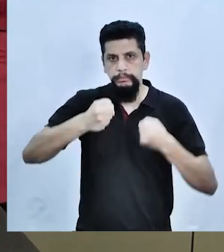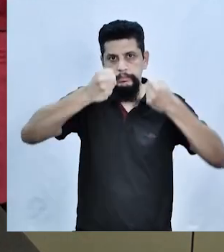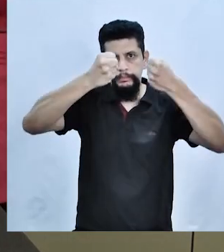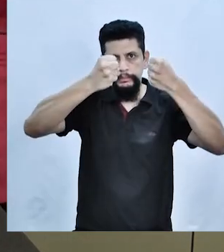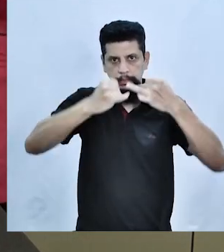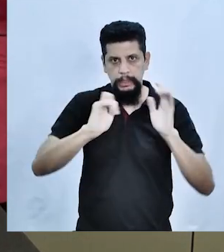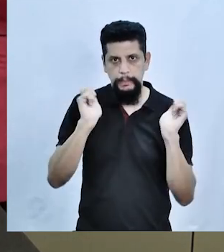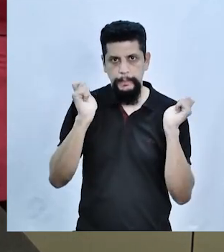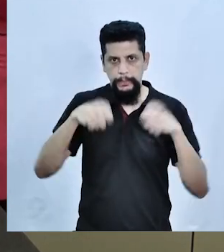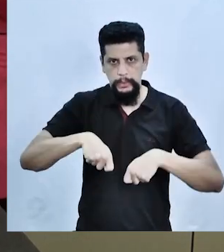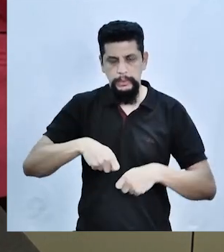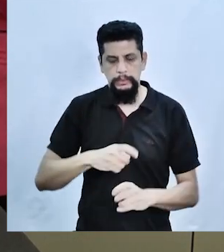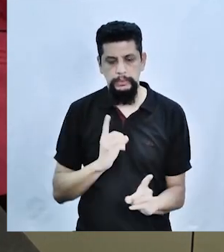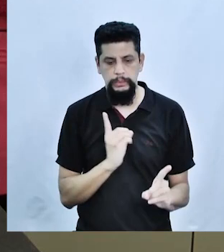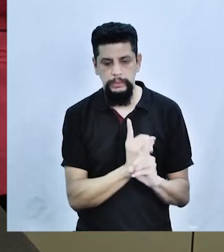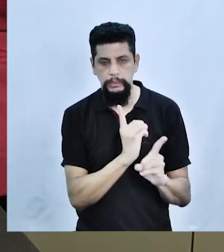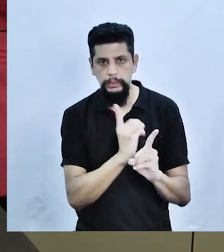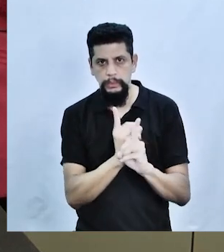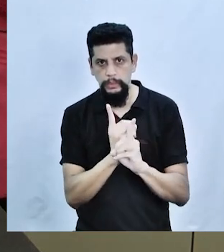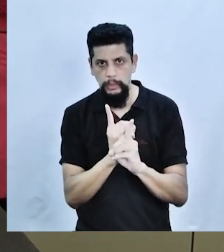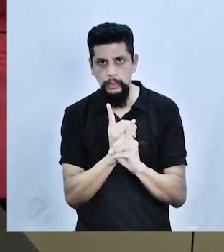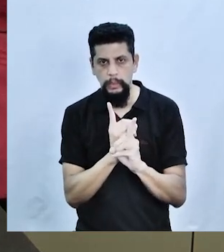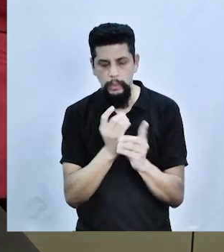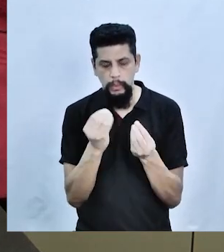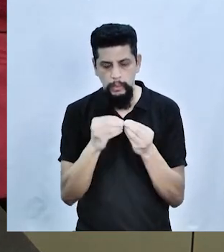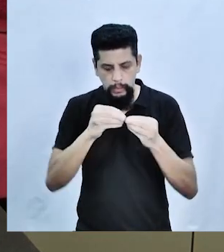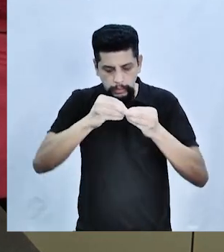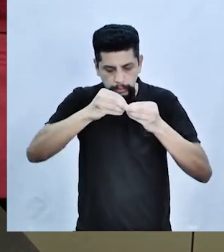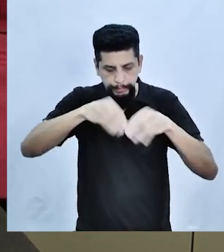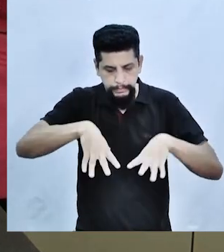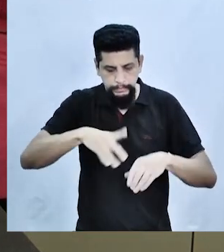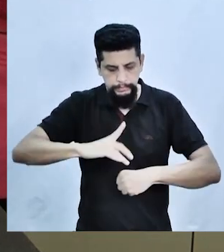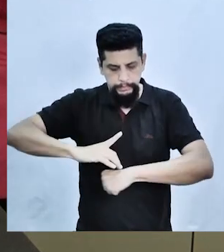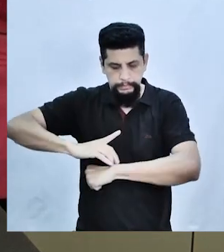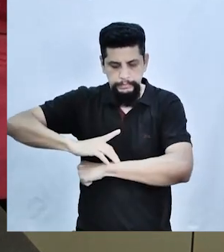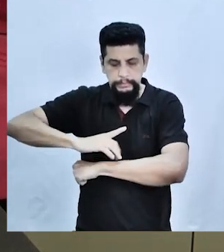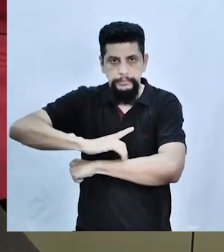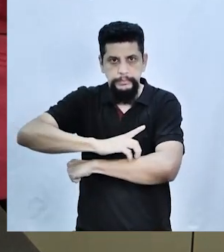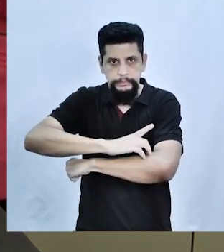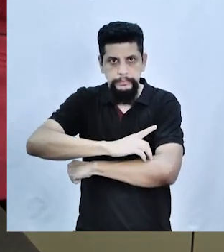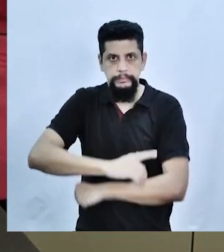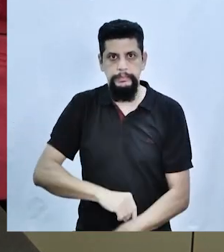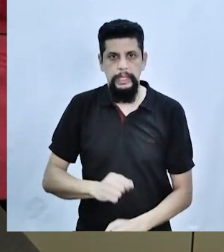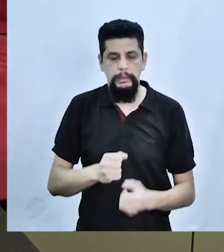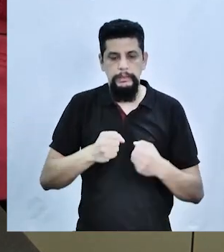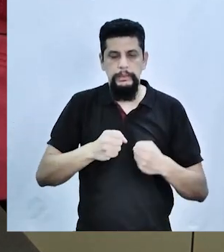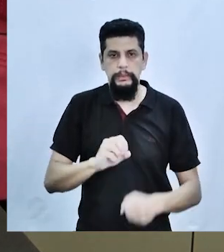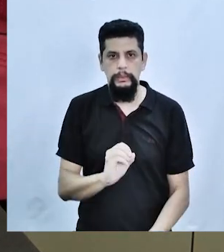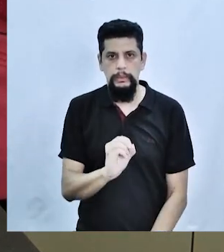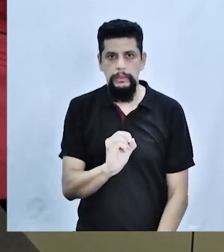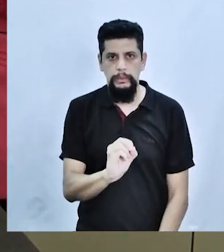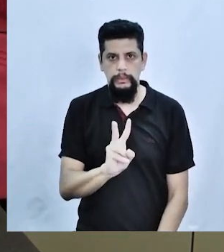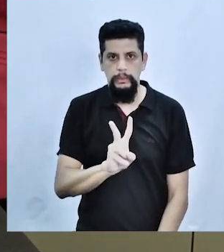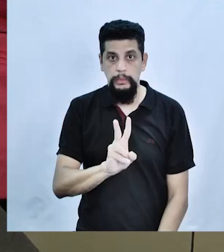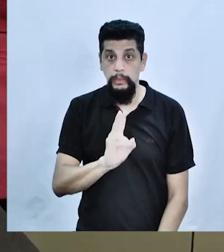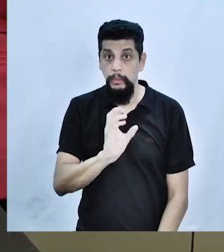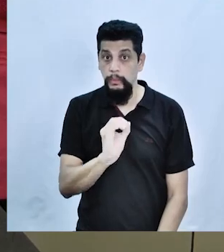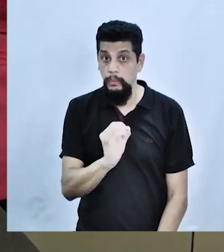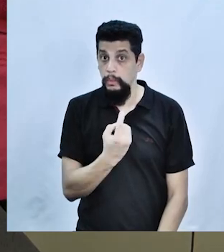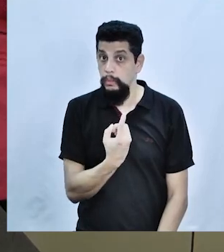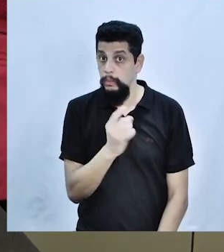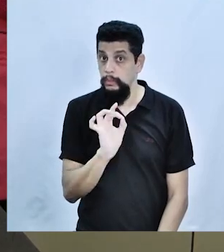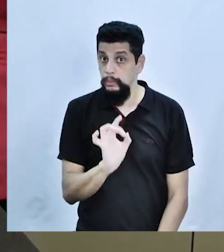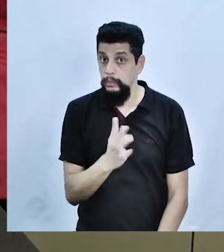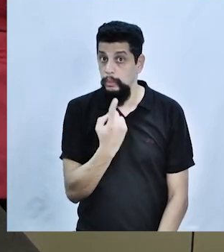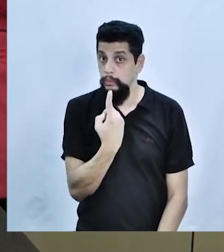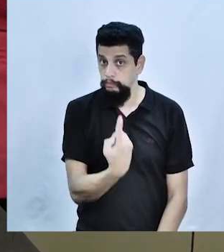Liliane também contou que pode ser que eles encontraram um ovo de dinossauro. E aí a gente fala ovo.